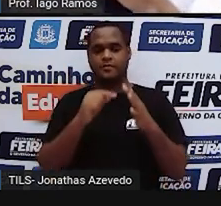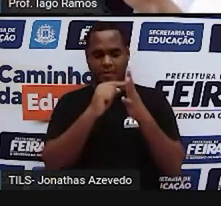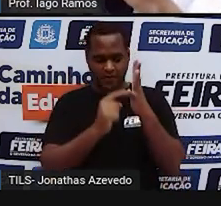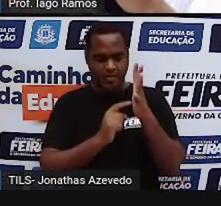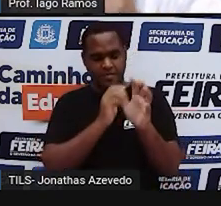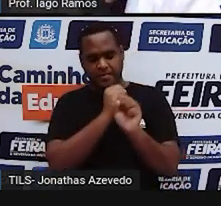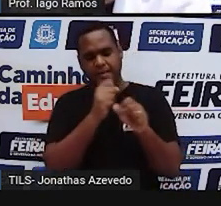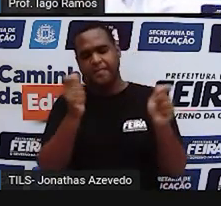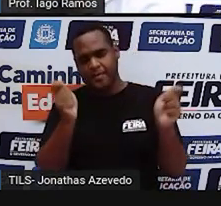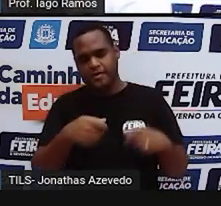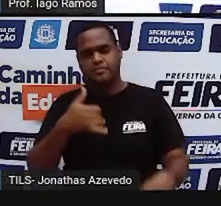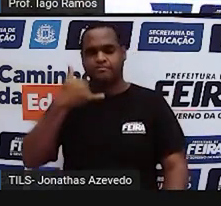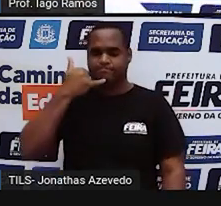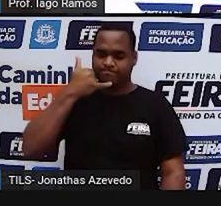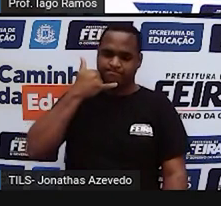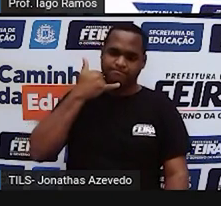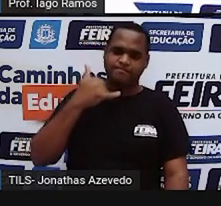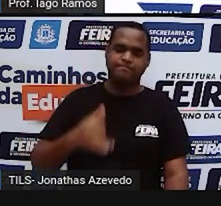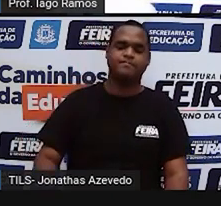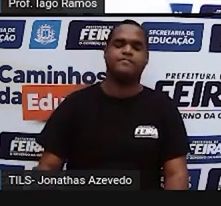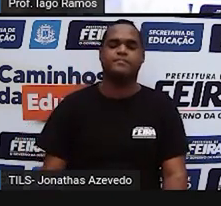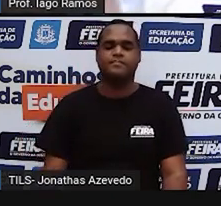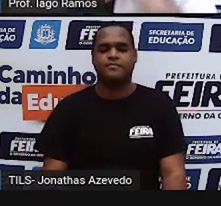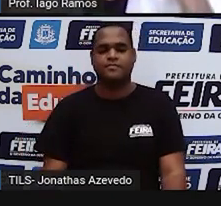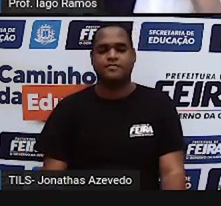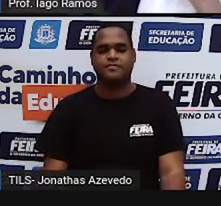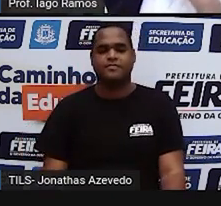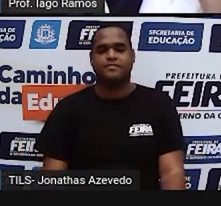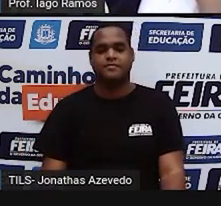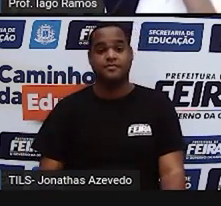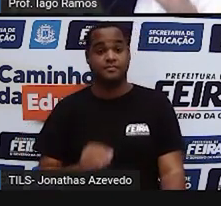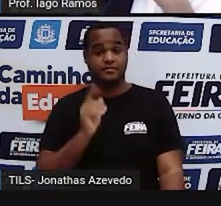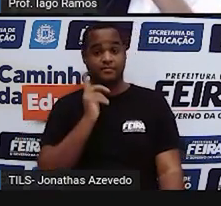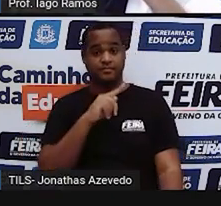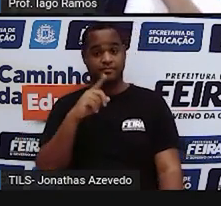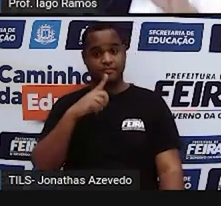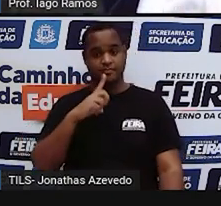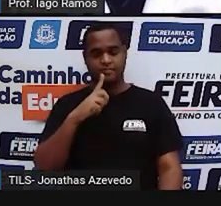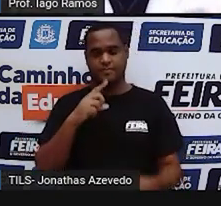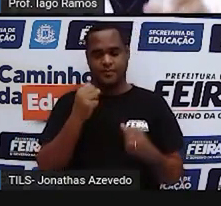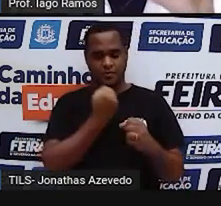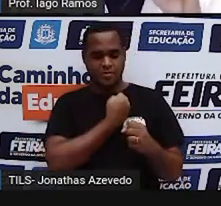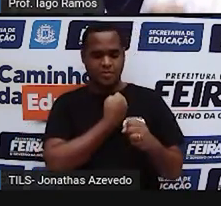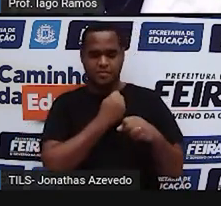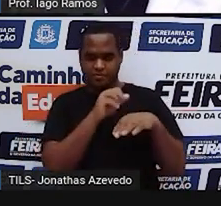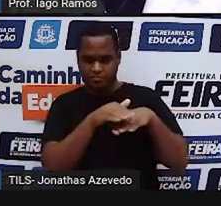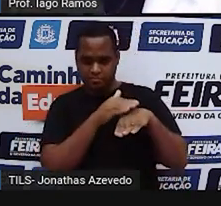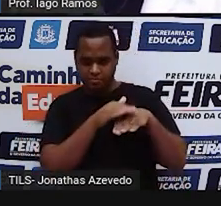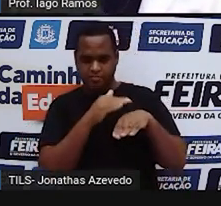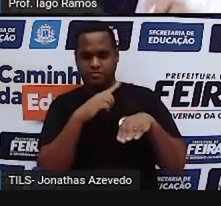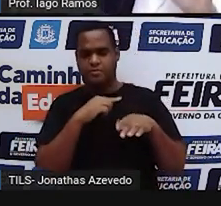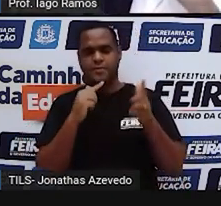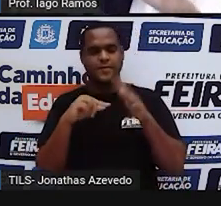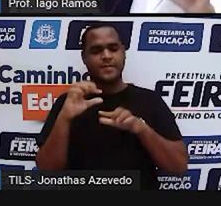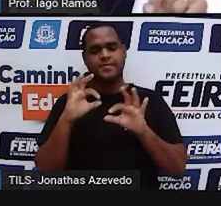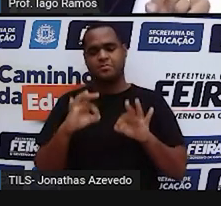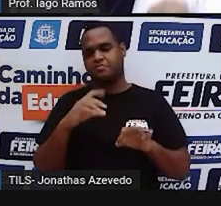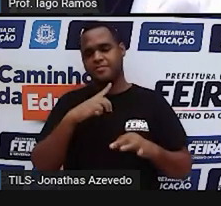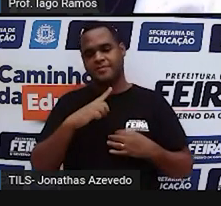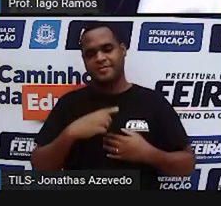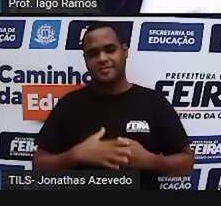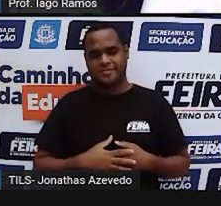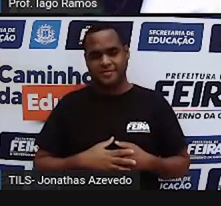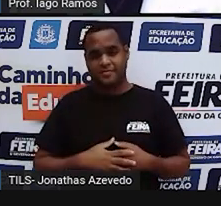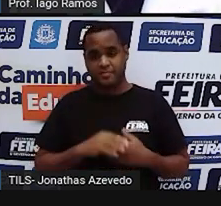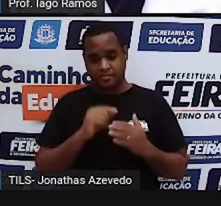pode ser a calculadora do celular se você digita o número que você calça o nº do seu calçado